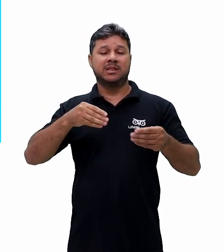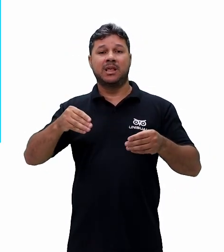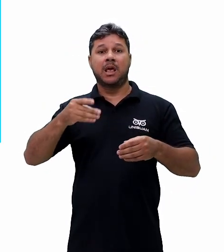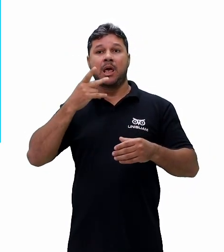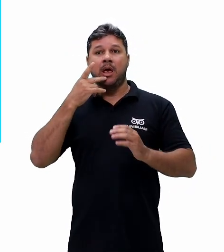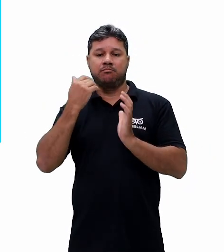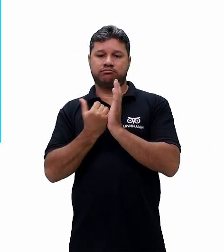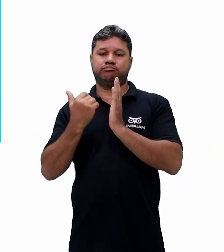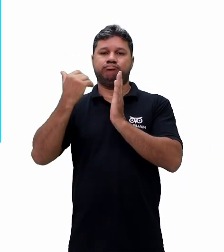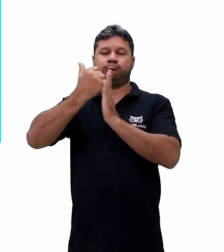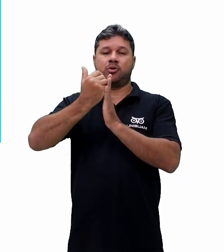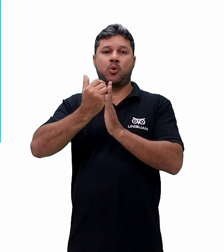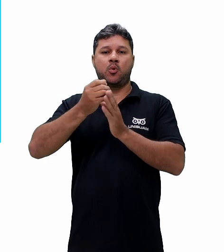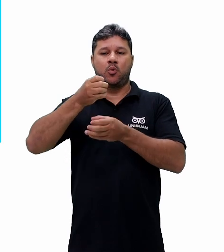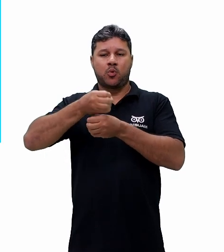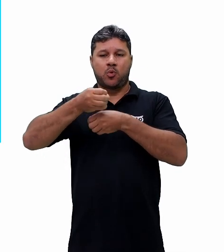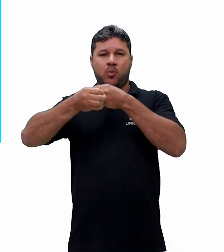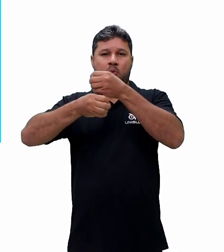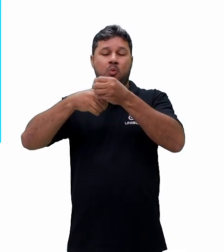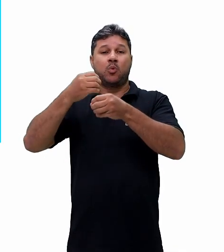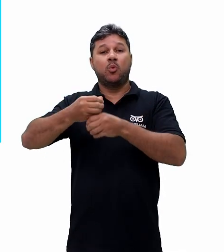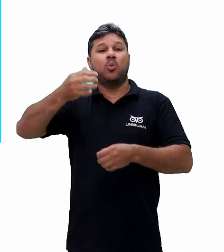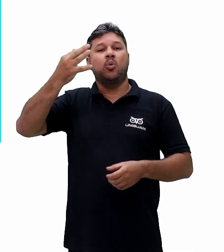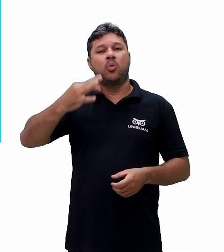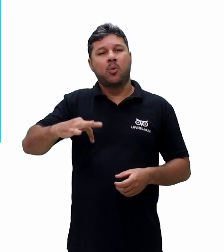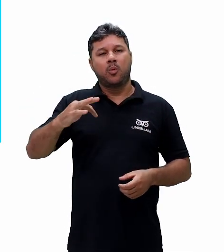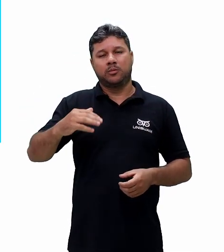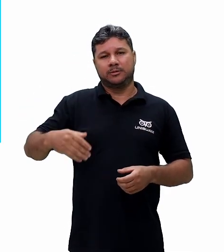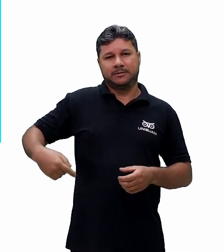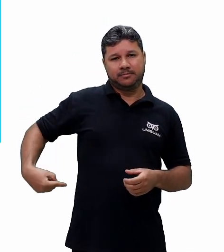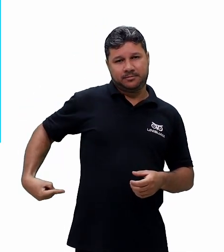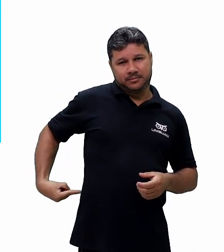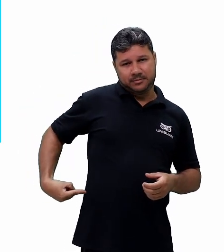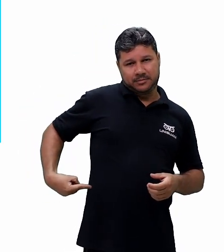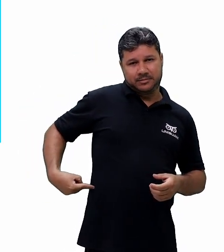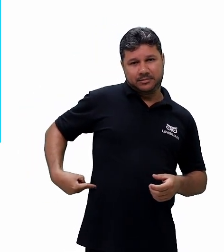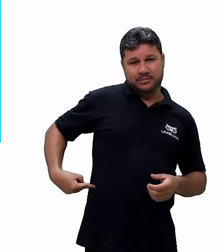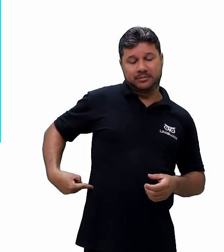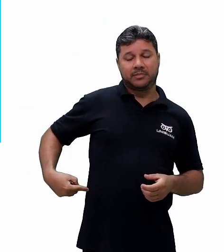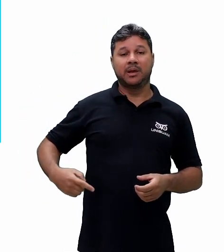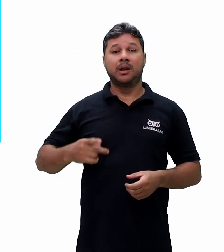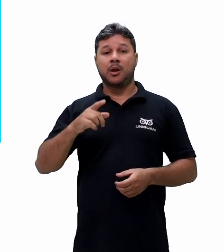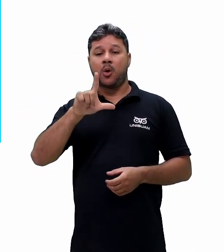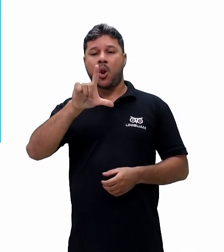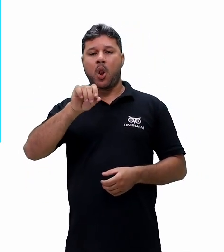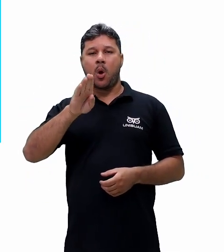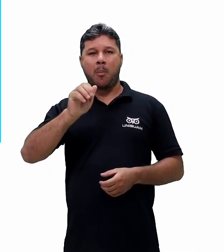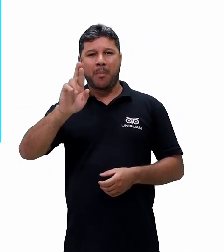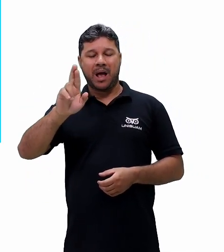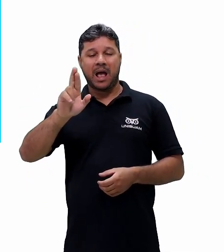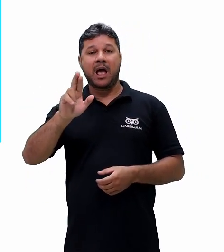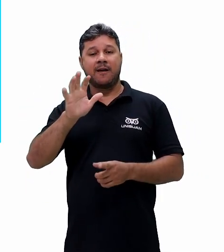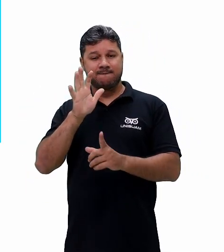de tronco na máxima amplitude, porque ele sente dor. Ou seja, a dor lombar